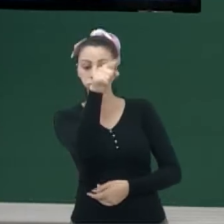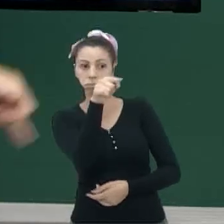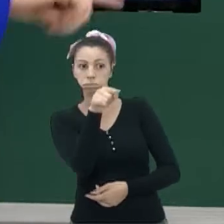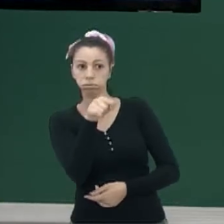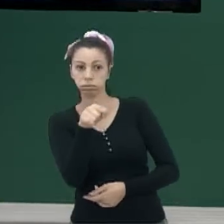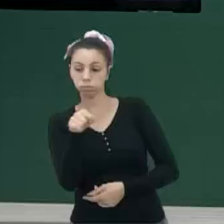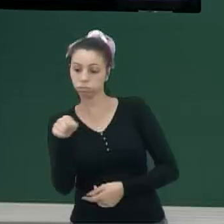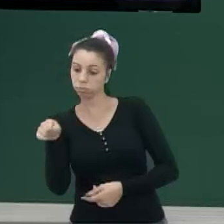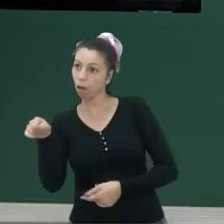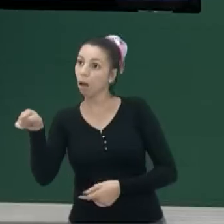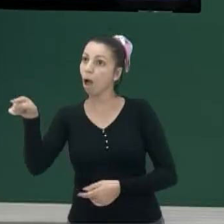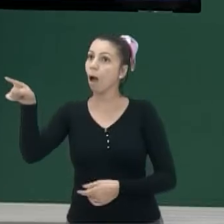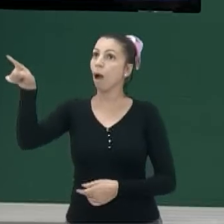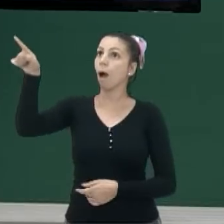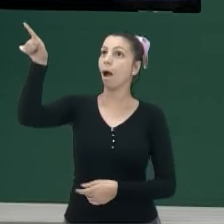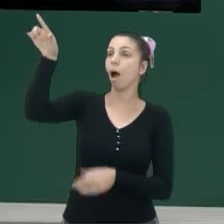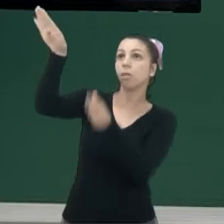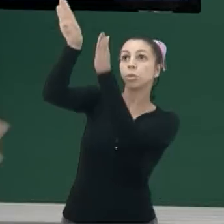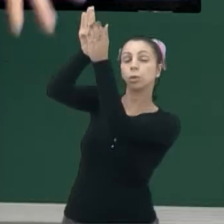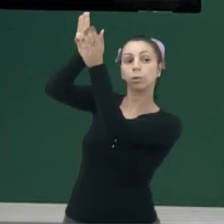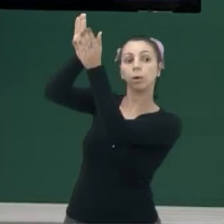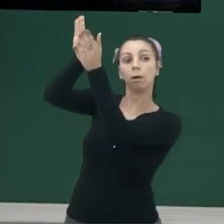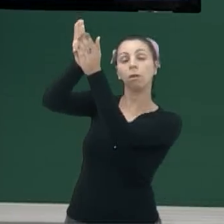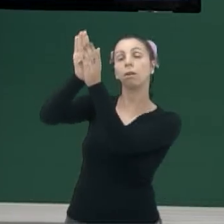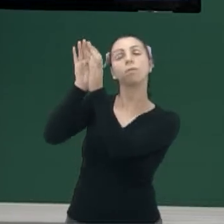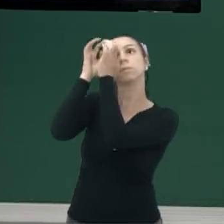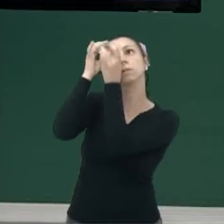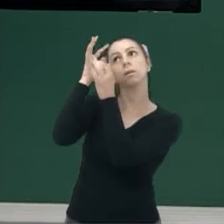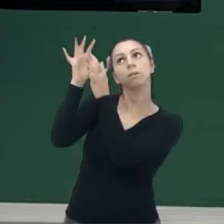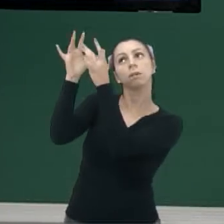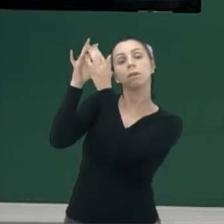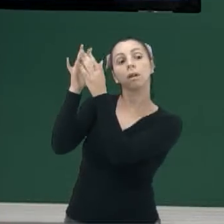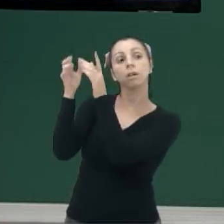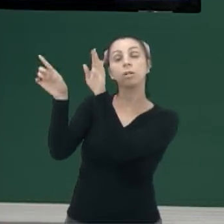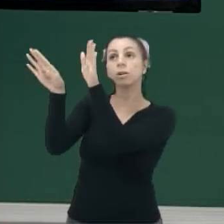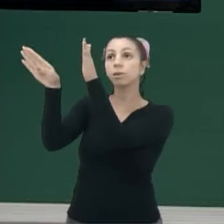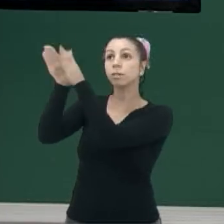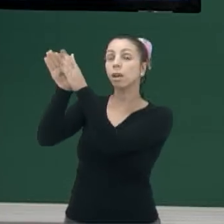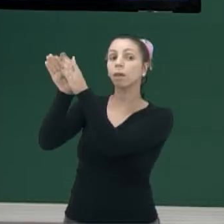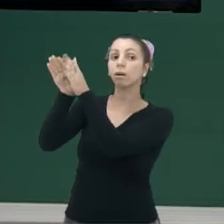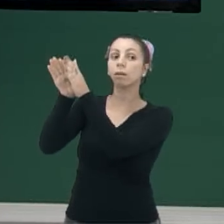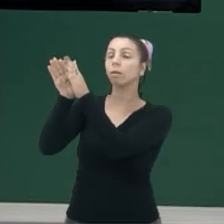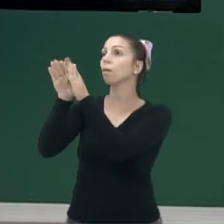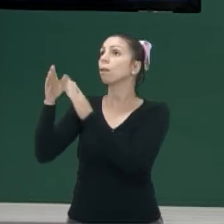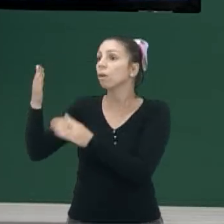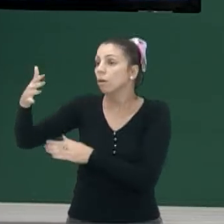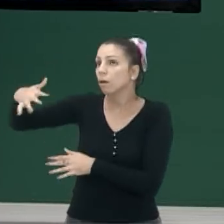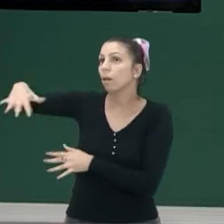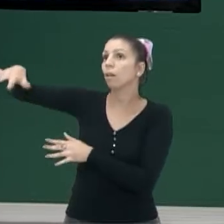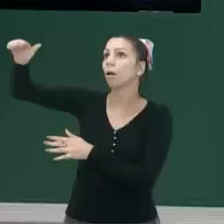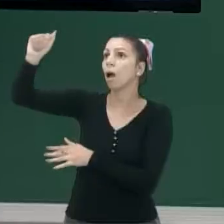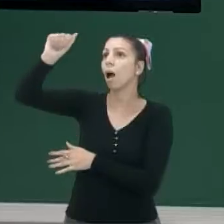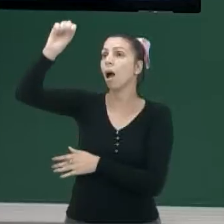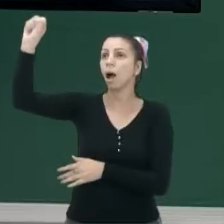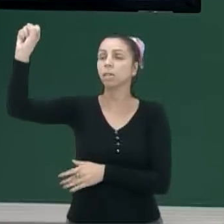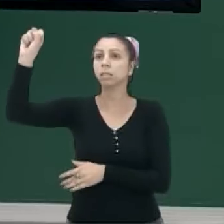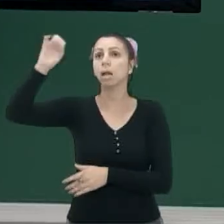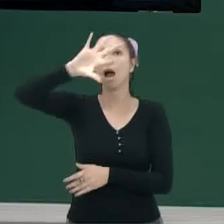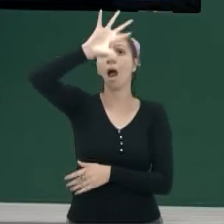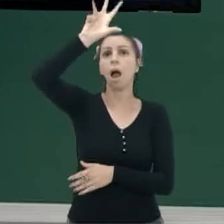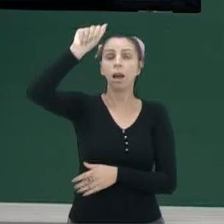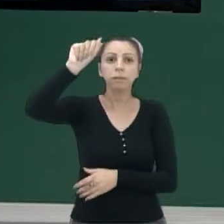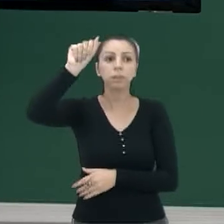eles fazem a volta aqui. Então você imagina que eles chegam também à Oceania, eles chegam à Ásia, eles chegam à África